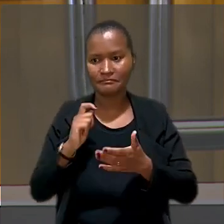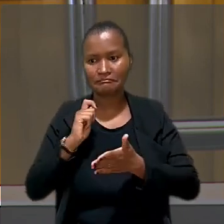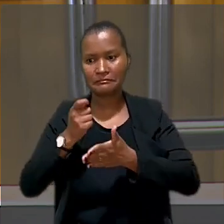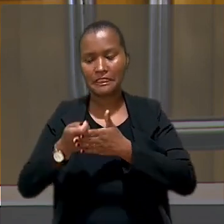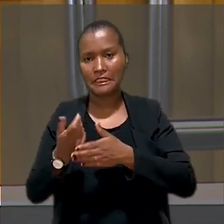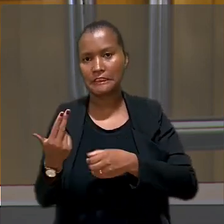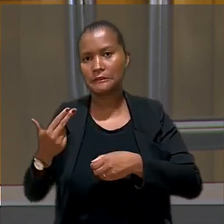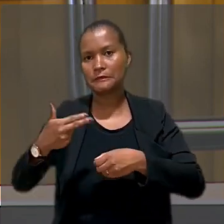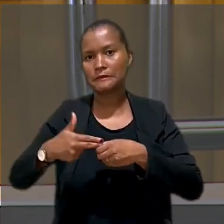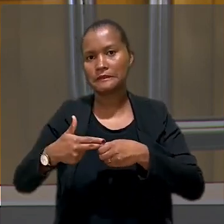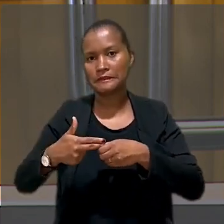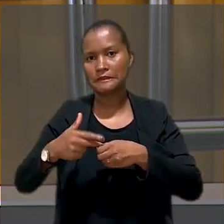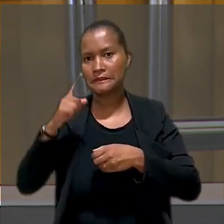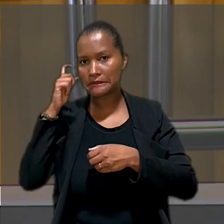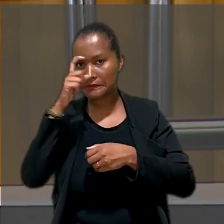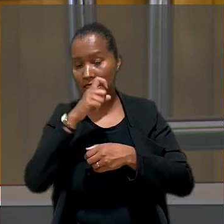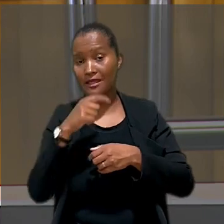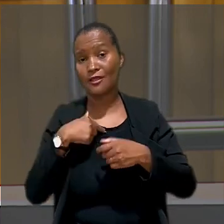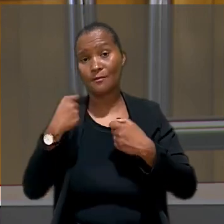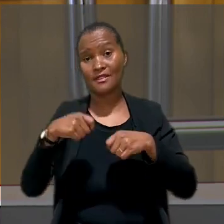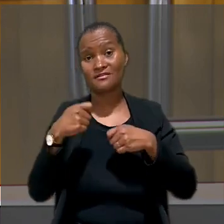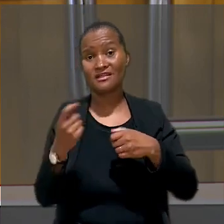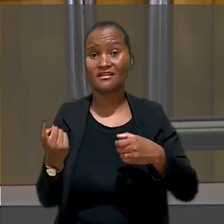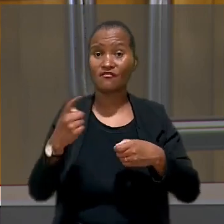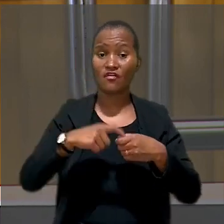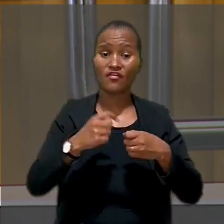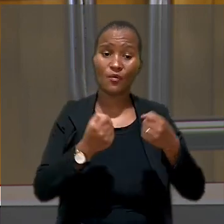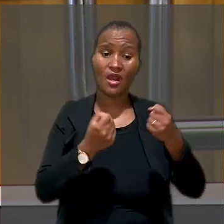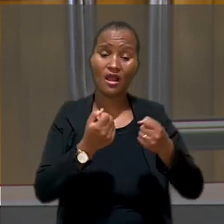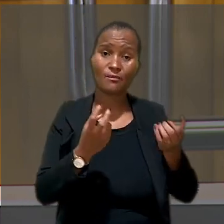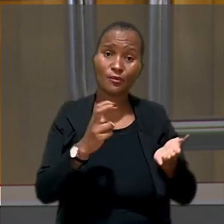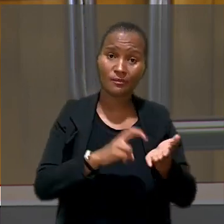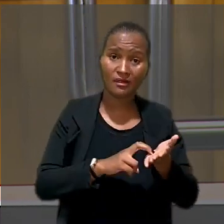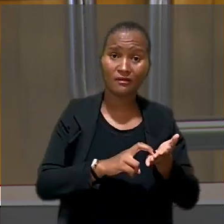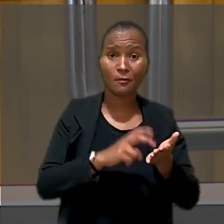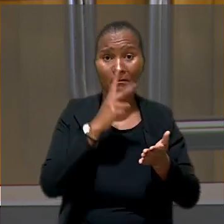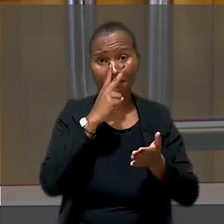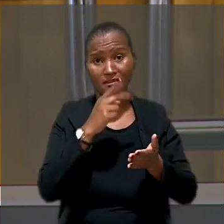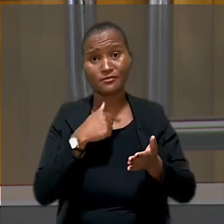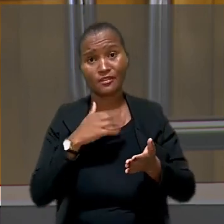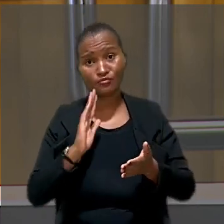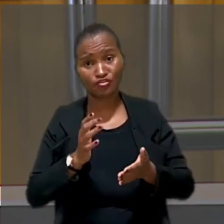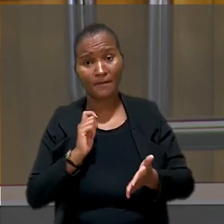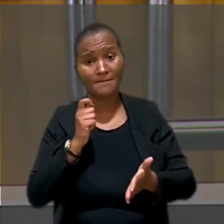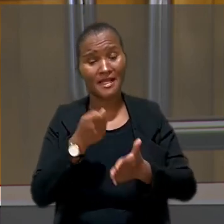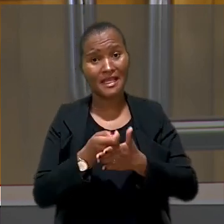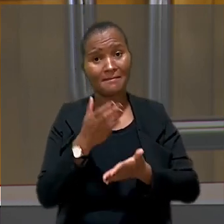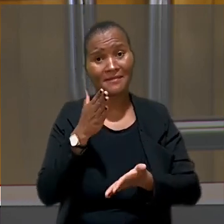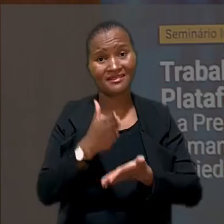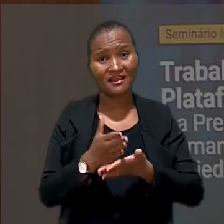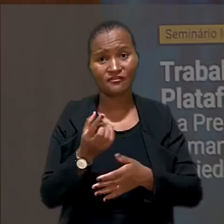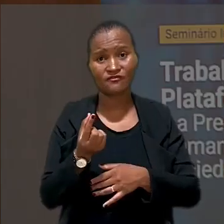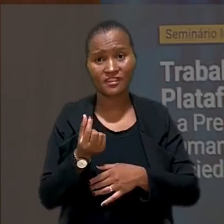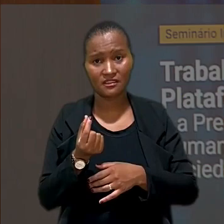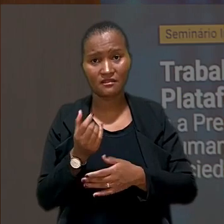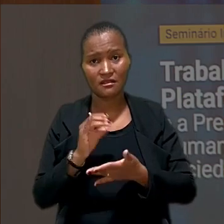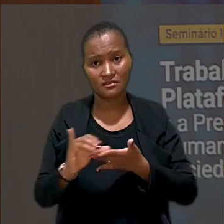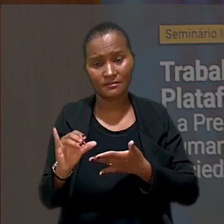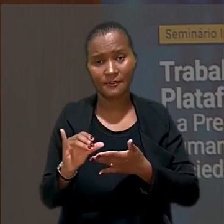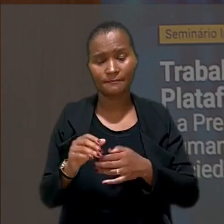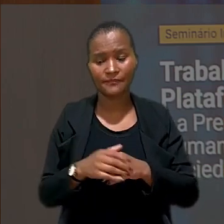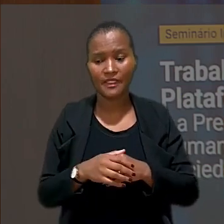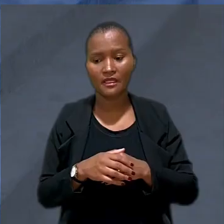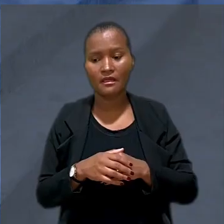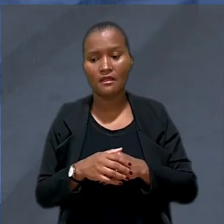ficou inviável. Então eu tive que devolver o carro para o banco, mesmo já tendo pago metade desse financiamento. Essas questões